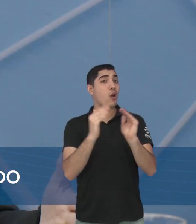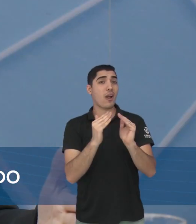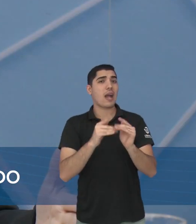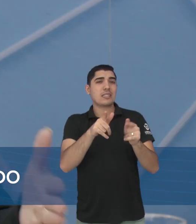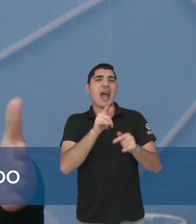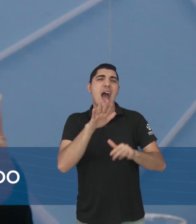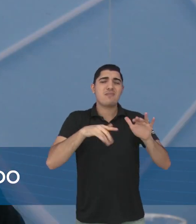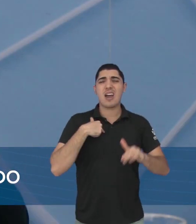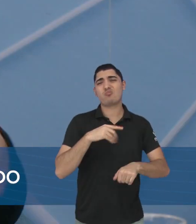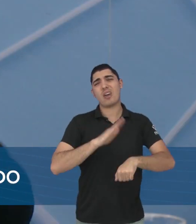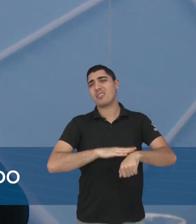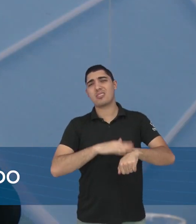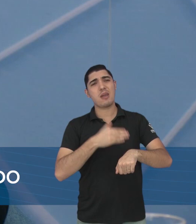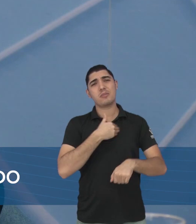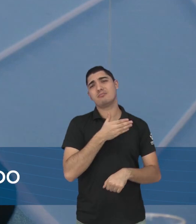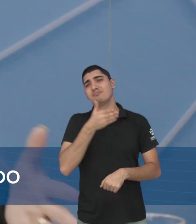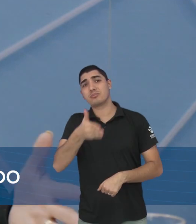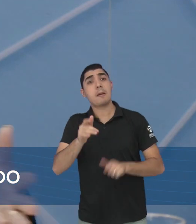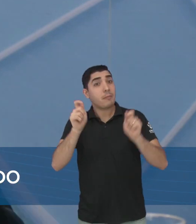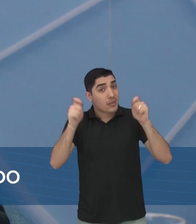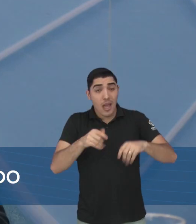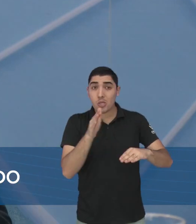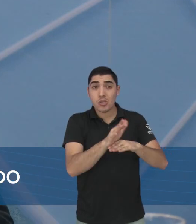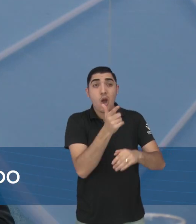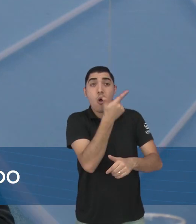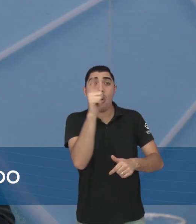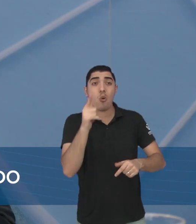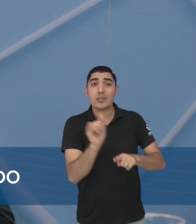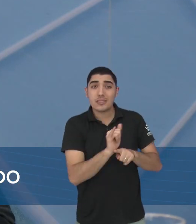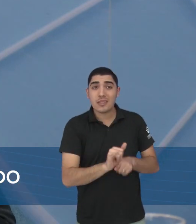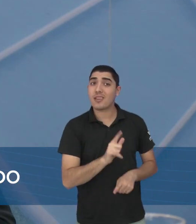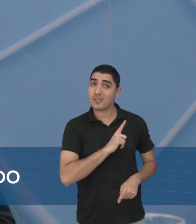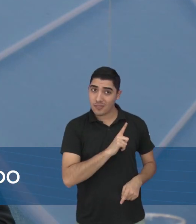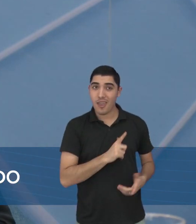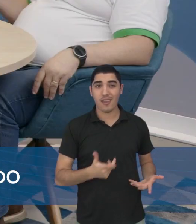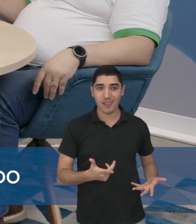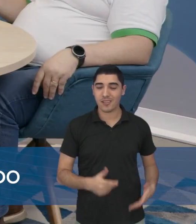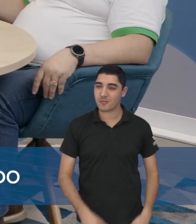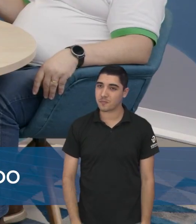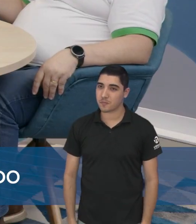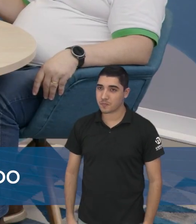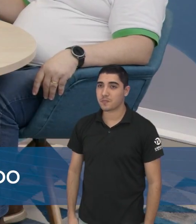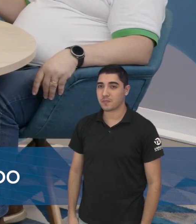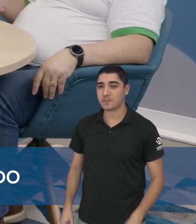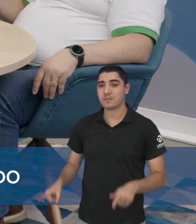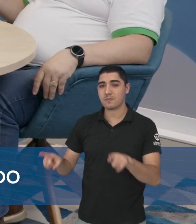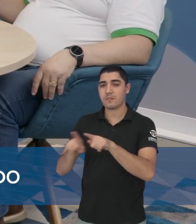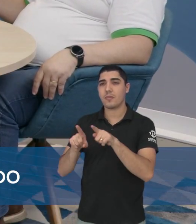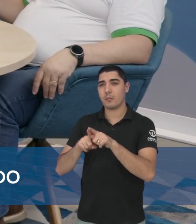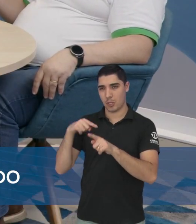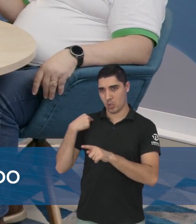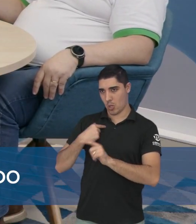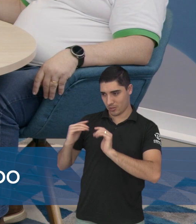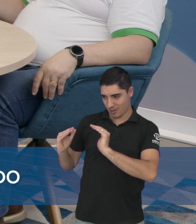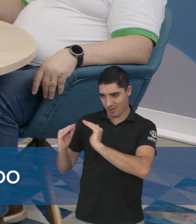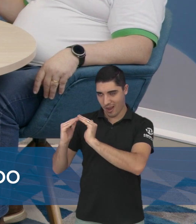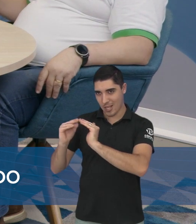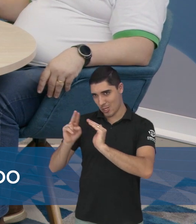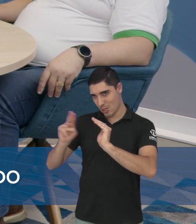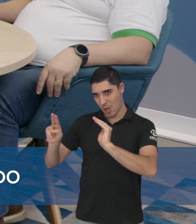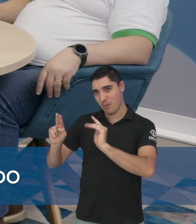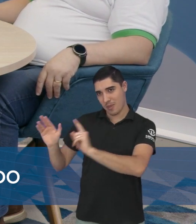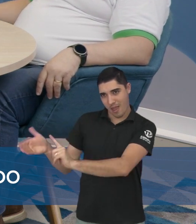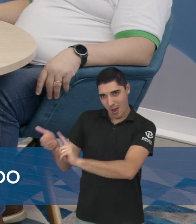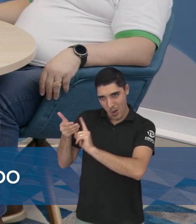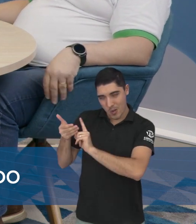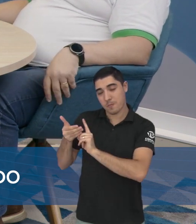estar indo, mas você pode ajudar de diversas maneiras. Nós estamos recebendo agora, assim, nesse momento, a Casa de Acolhida está chegando